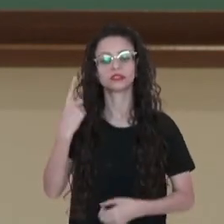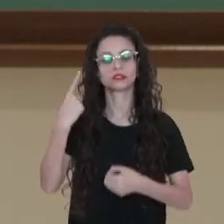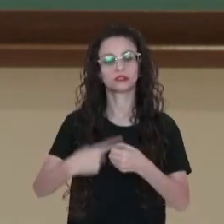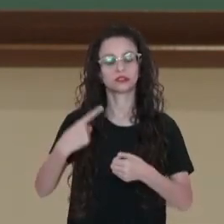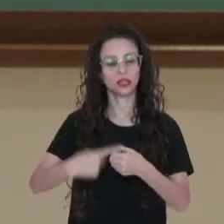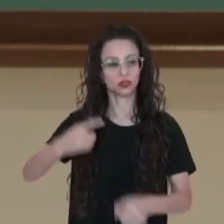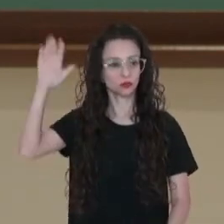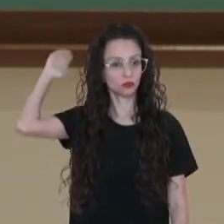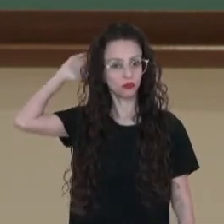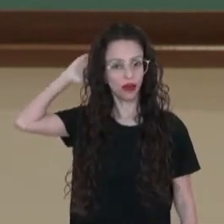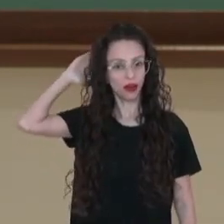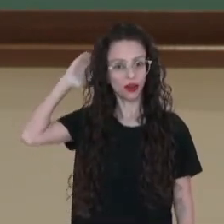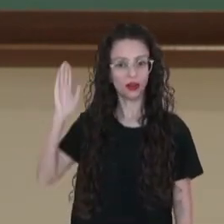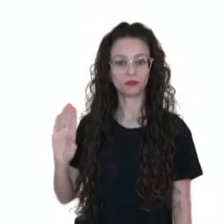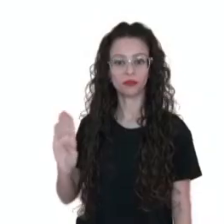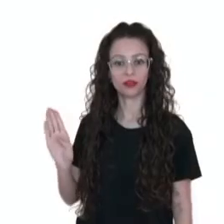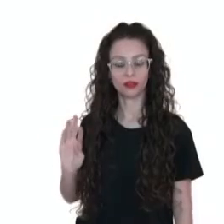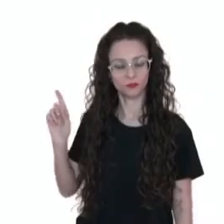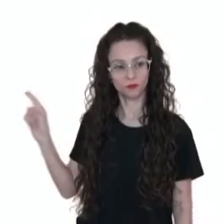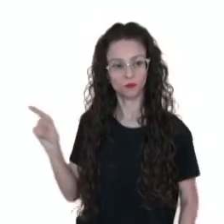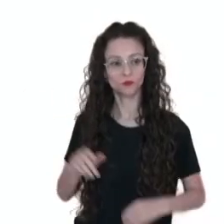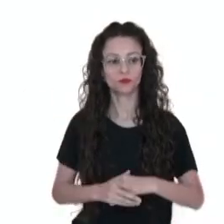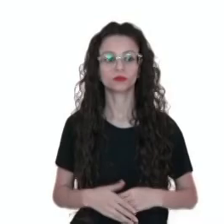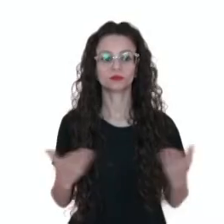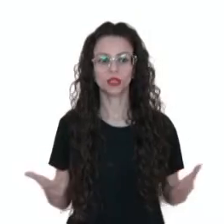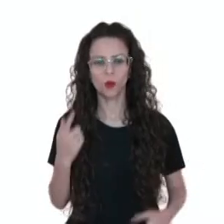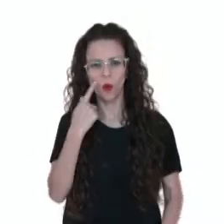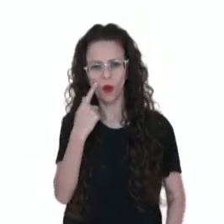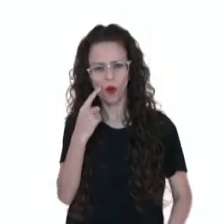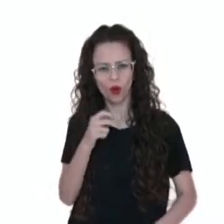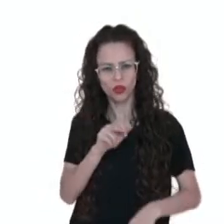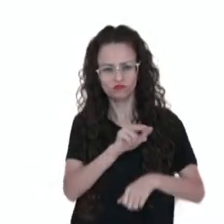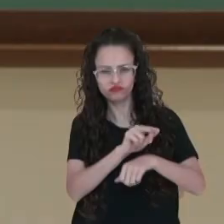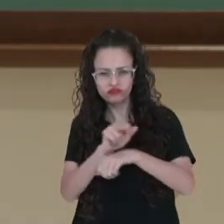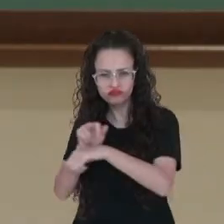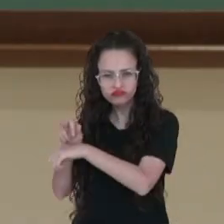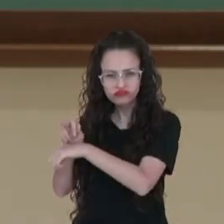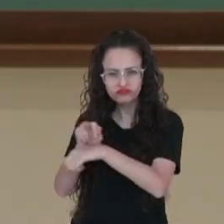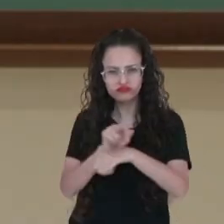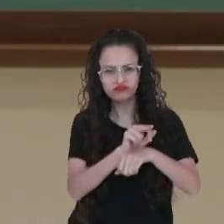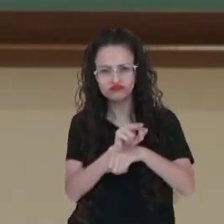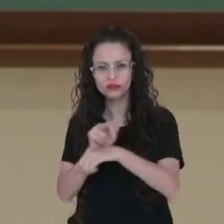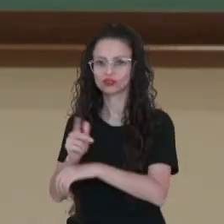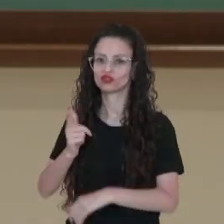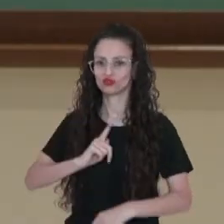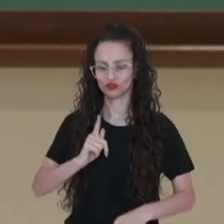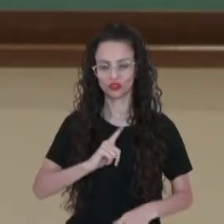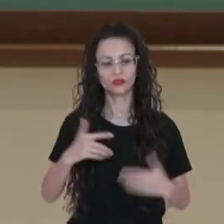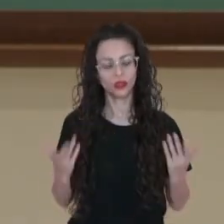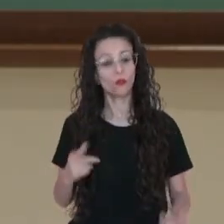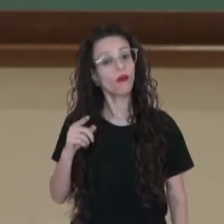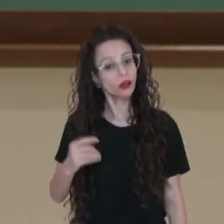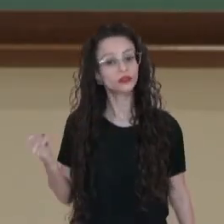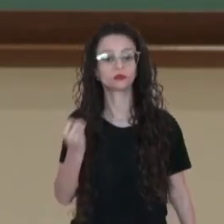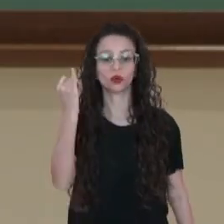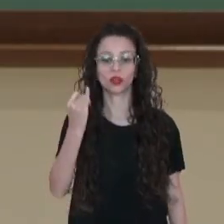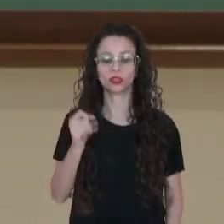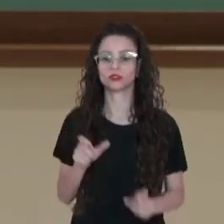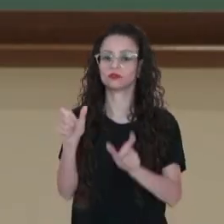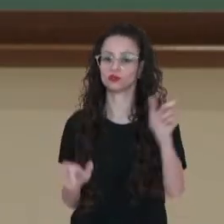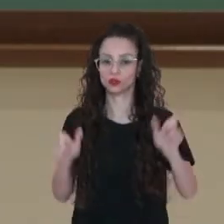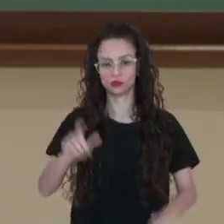Belém, capital do Pará. Percebam aqui, ó, o armamento que tinha nesses fortes, tá? Então, essa foi a importância dos